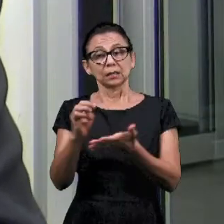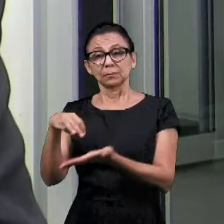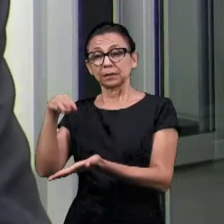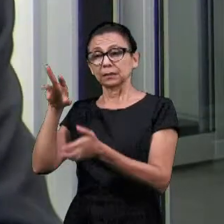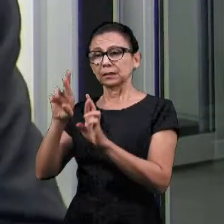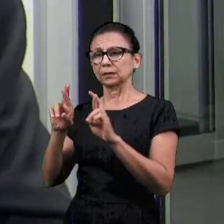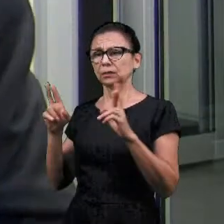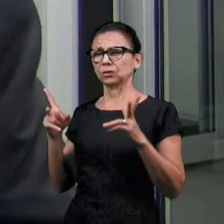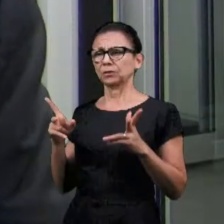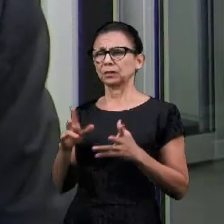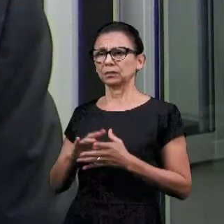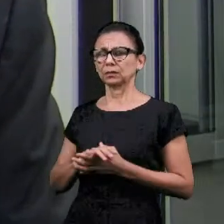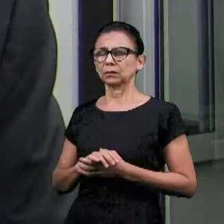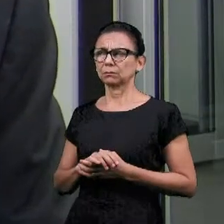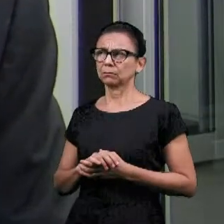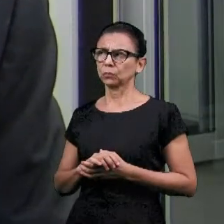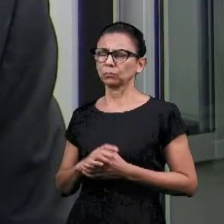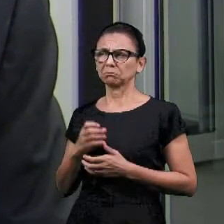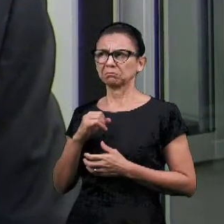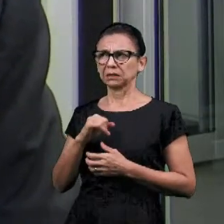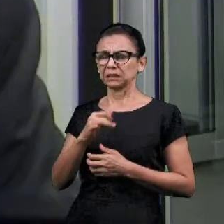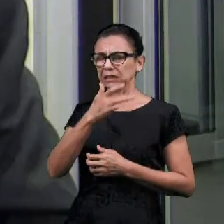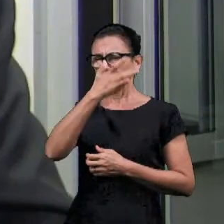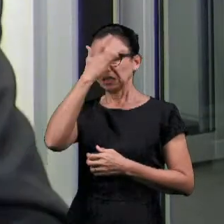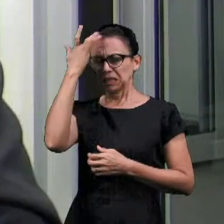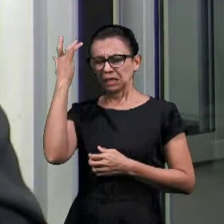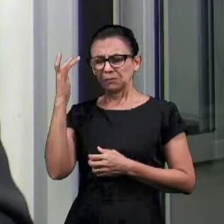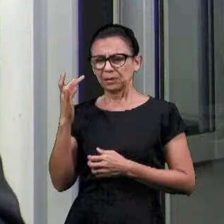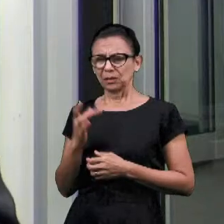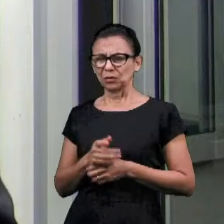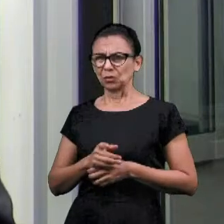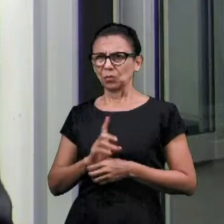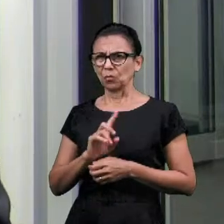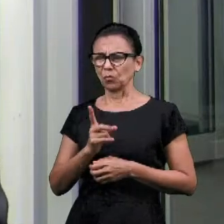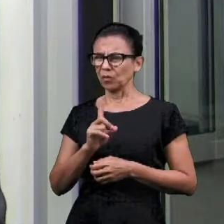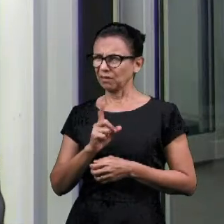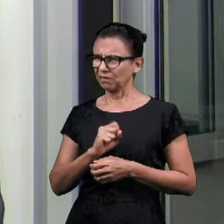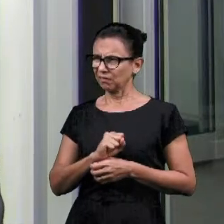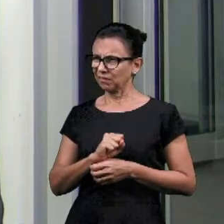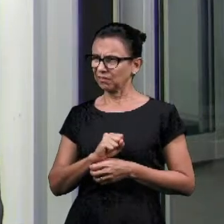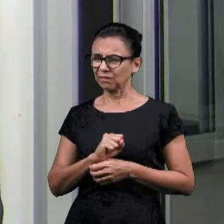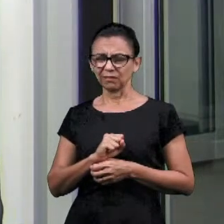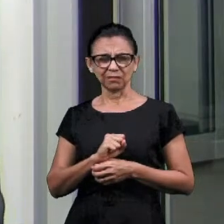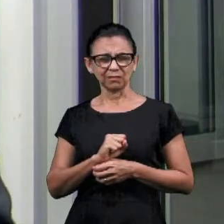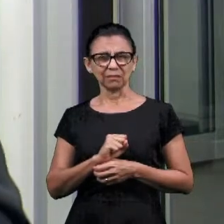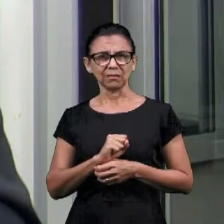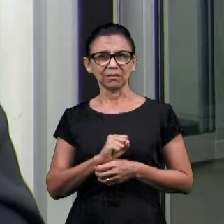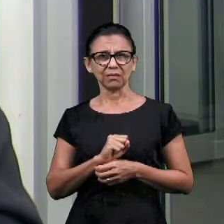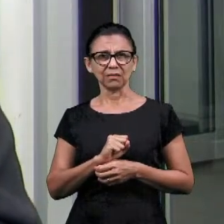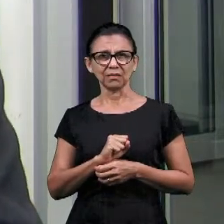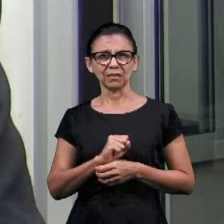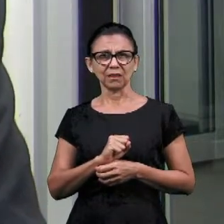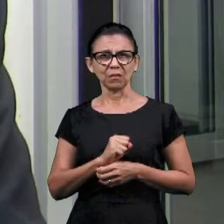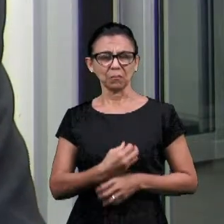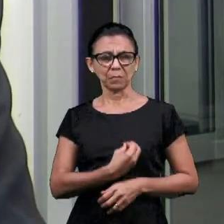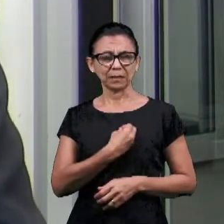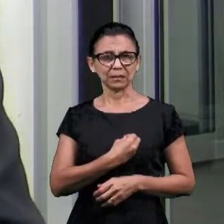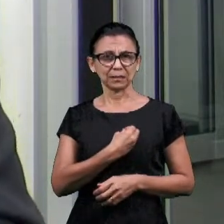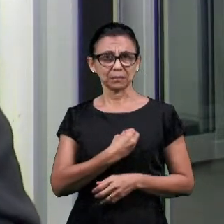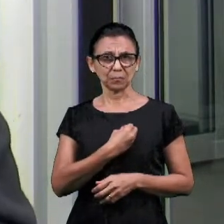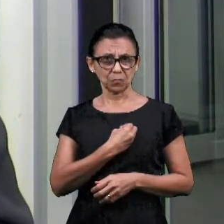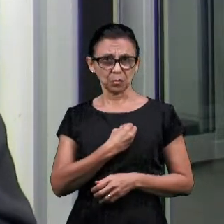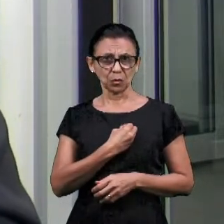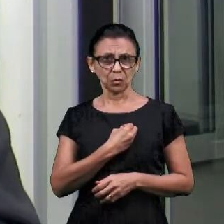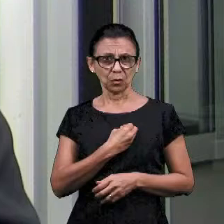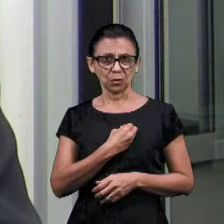se o camarada não passou pelo seminário teológico, como é que ele então se preparou para ser pastor? O seminário teológico tem